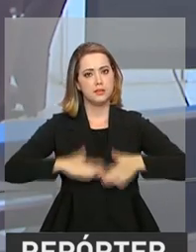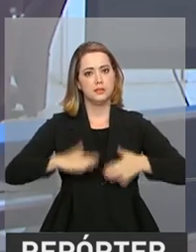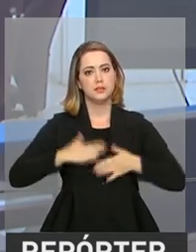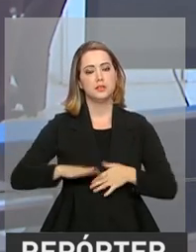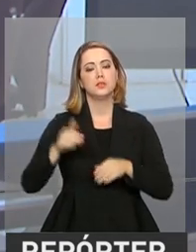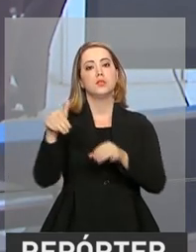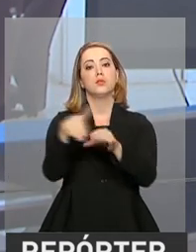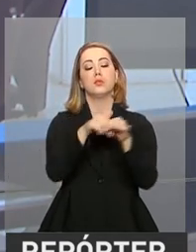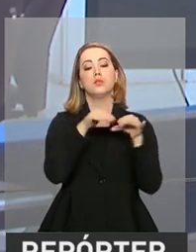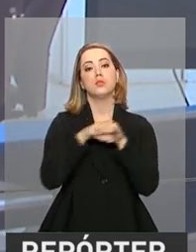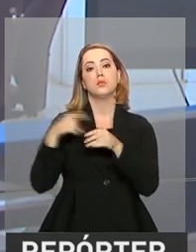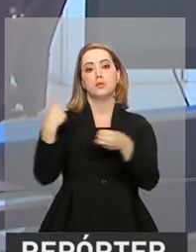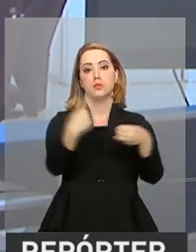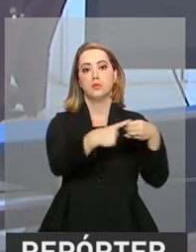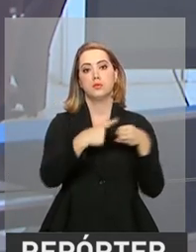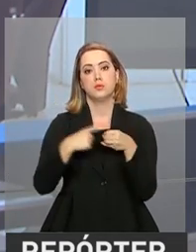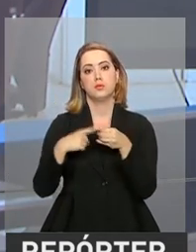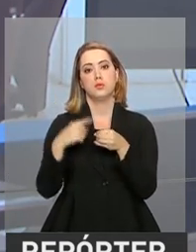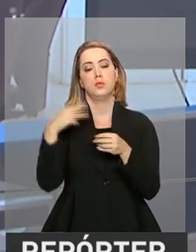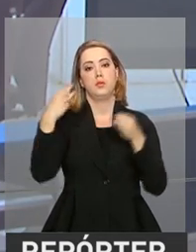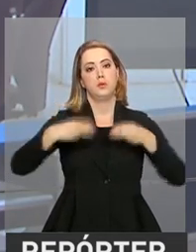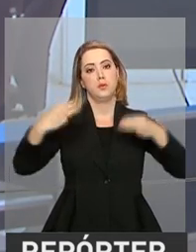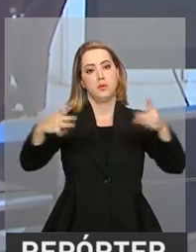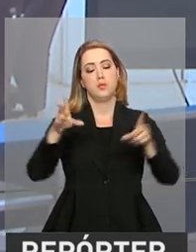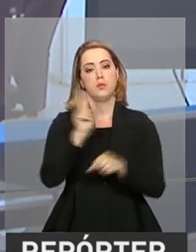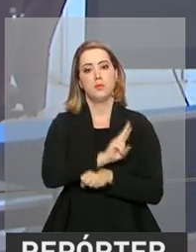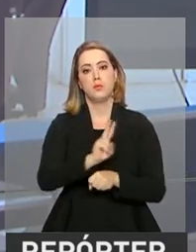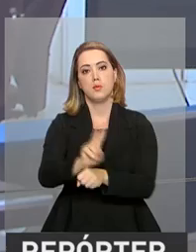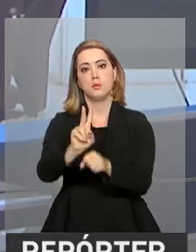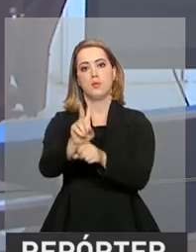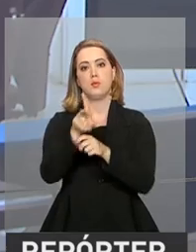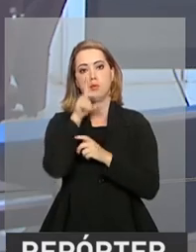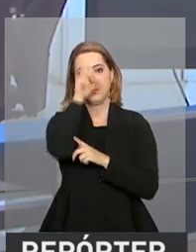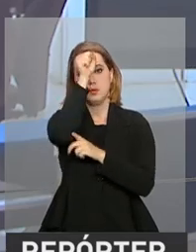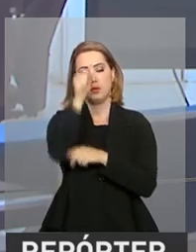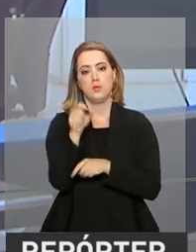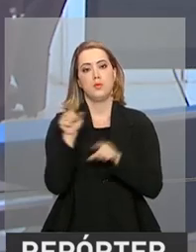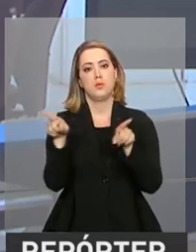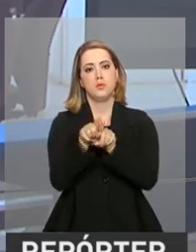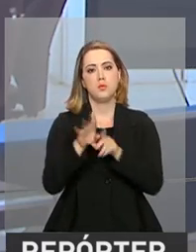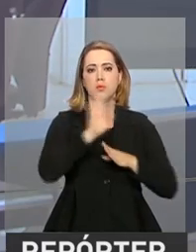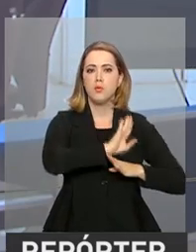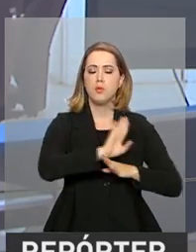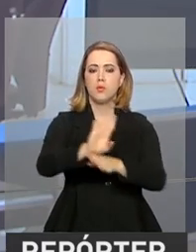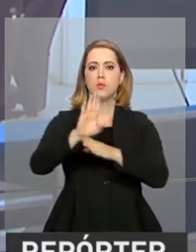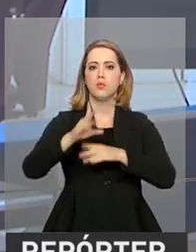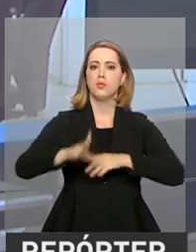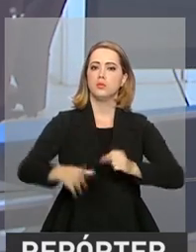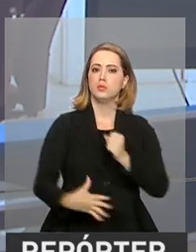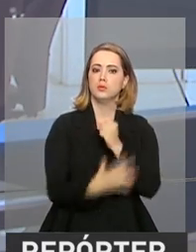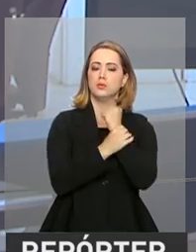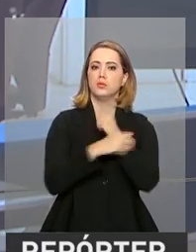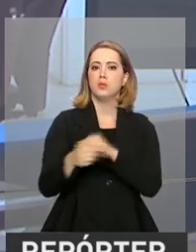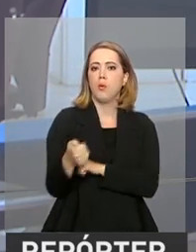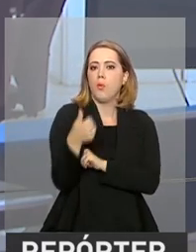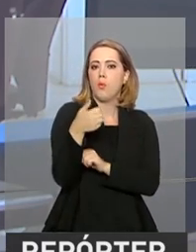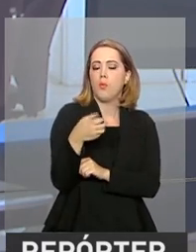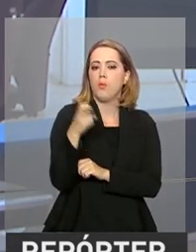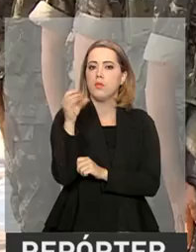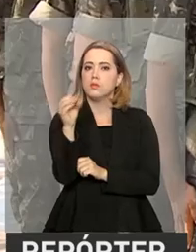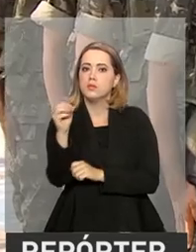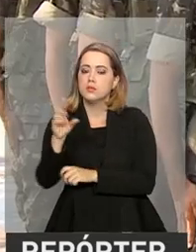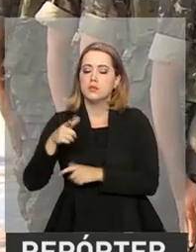avaliação do Tribunal Superior Eleitoral e do Ministério da Defesa. As Forças Armadas reforçaram a segurança em quase 500